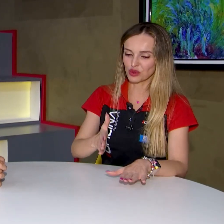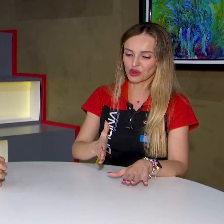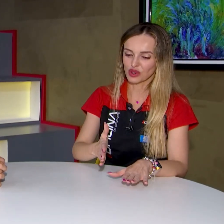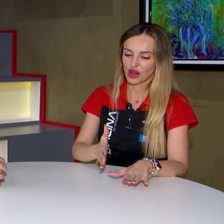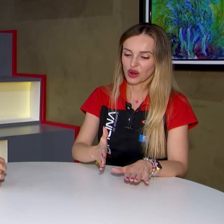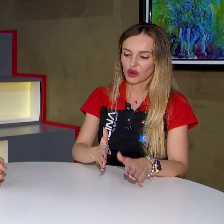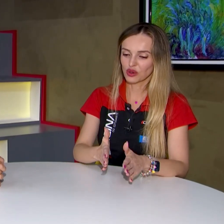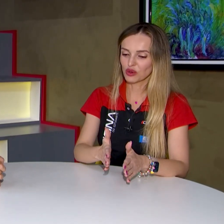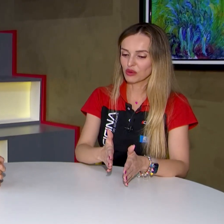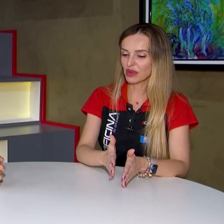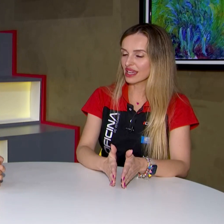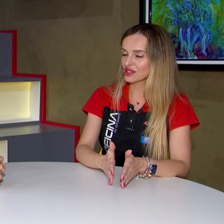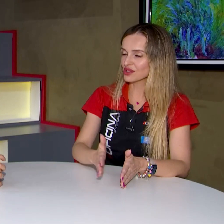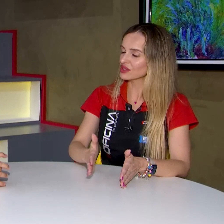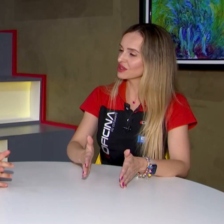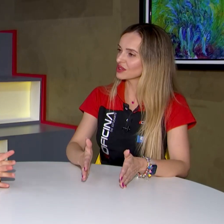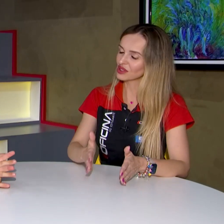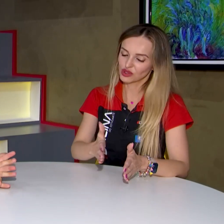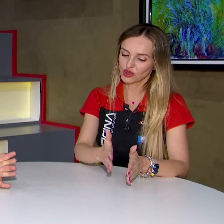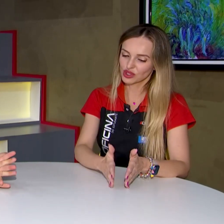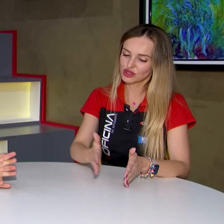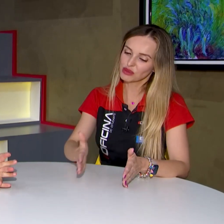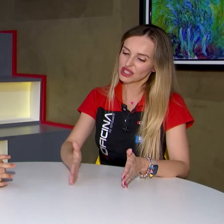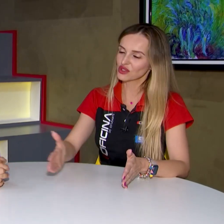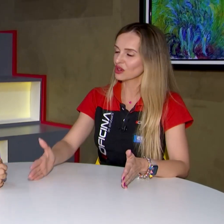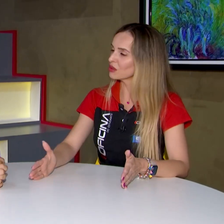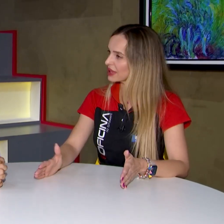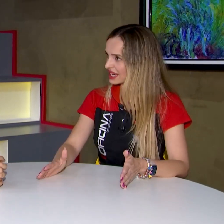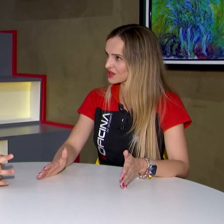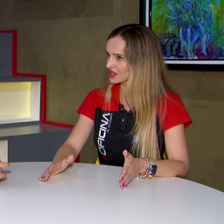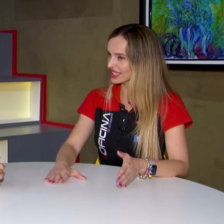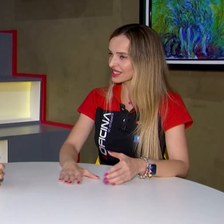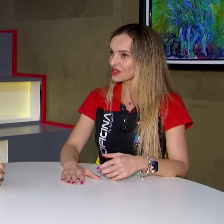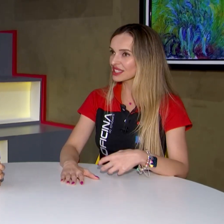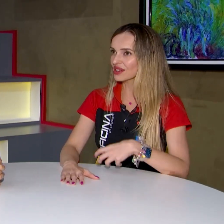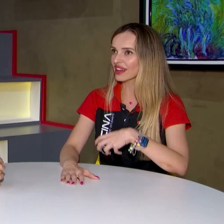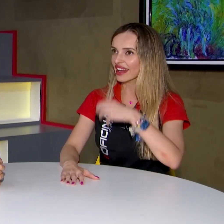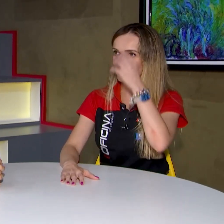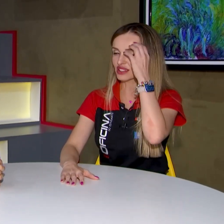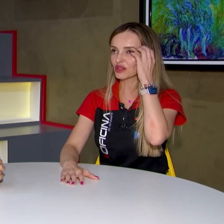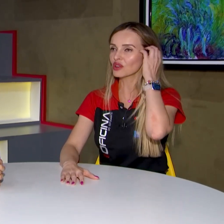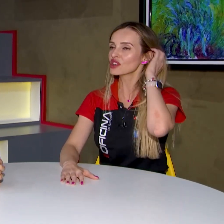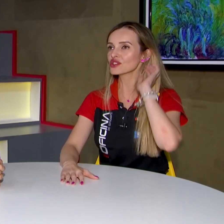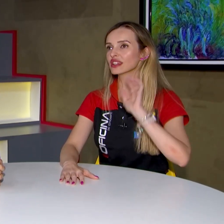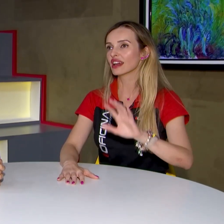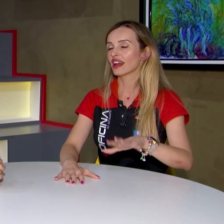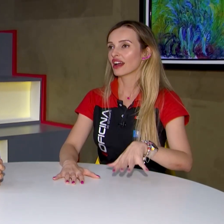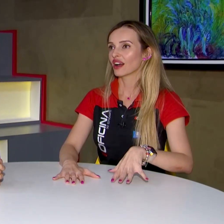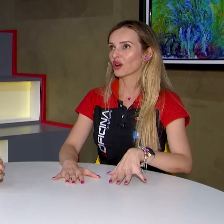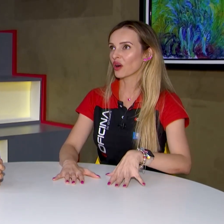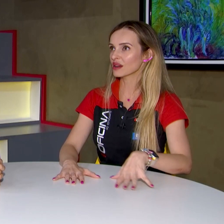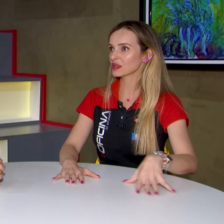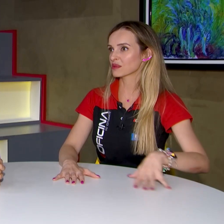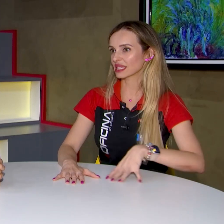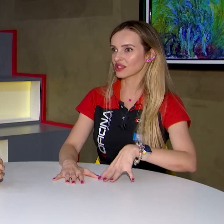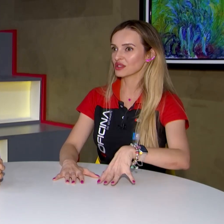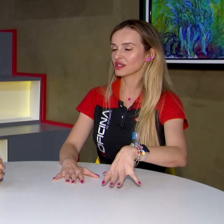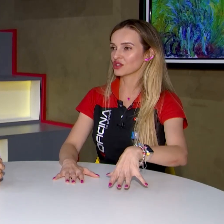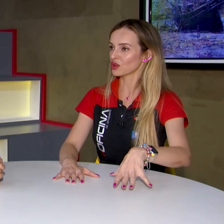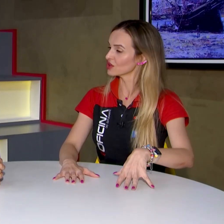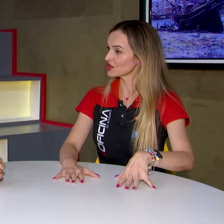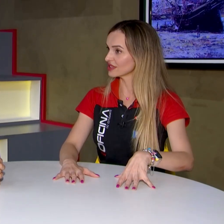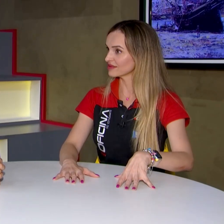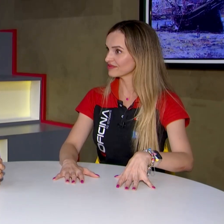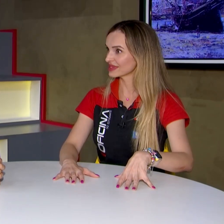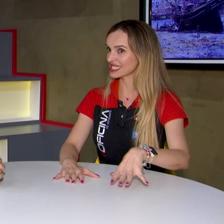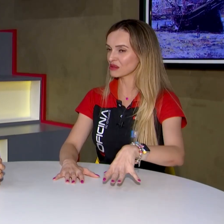que existe o médio, o curto, médio e longo prazo, né? Então, o que eu quero? Então, hoje, qual é a minha